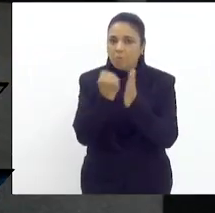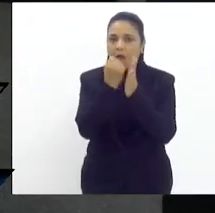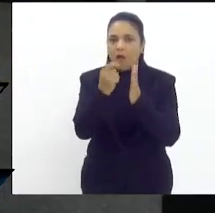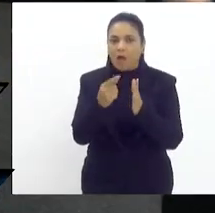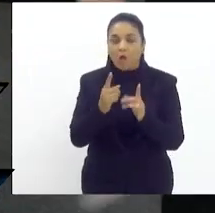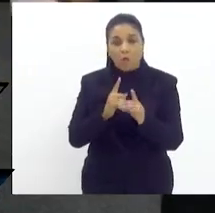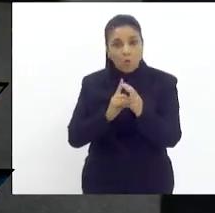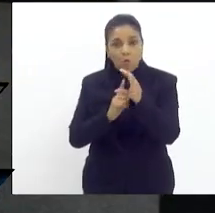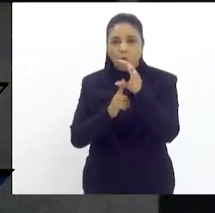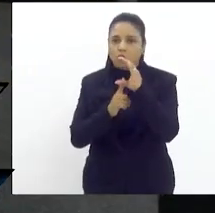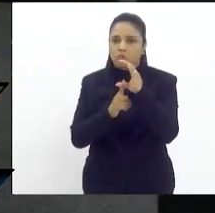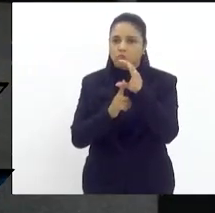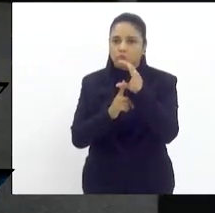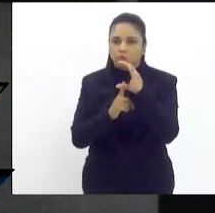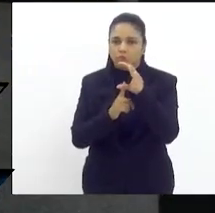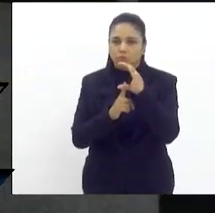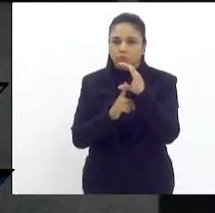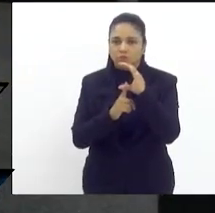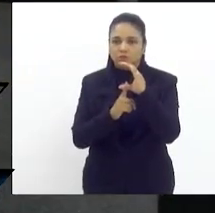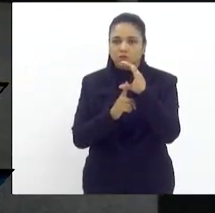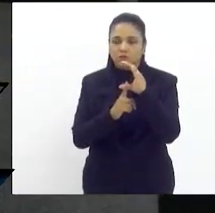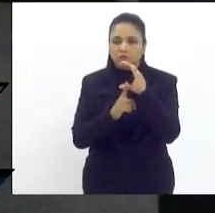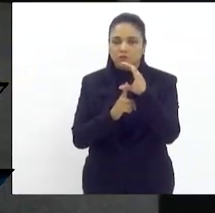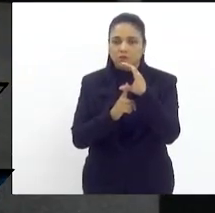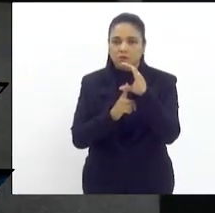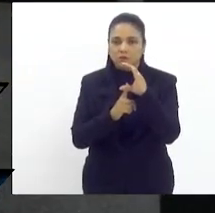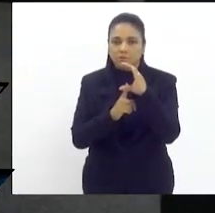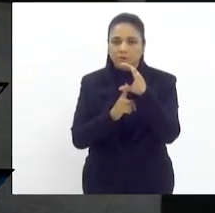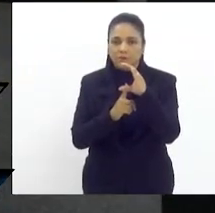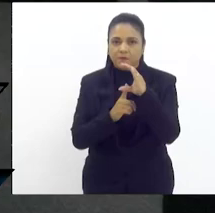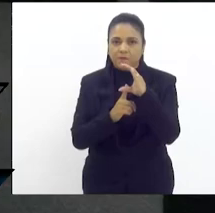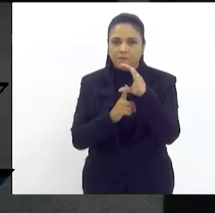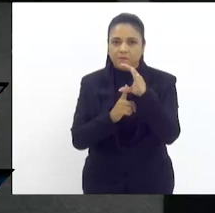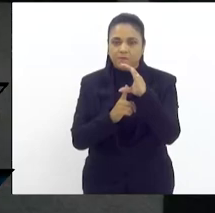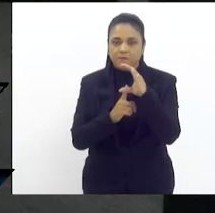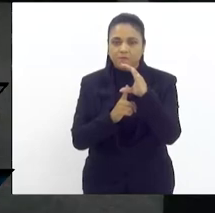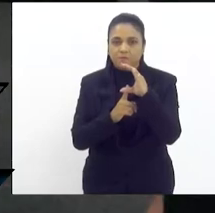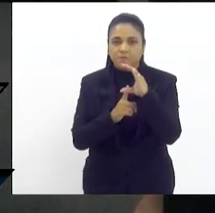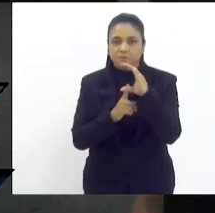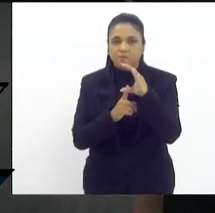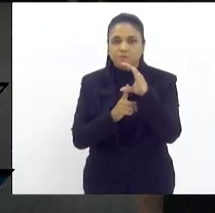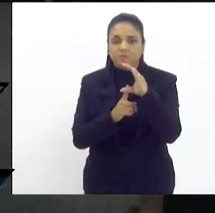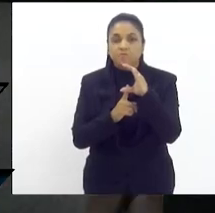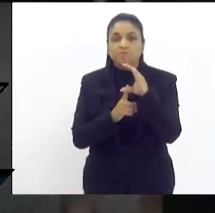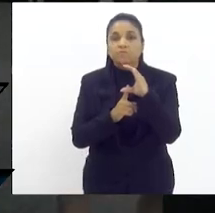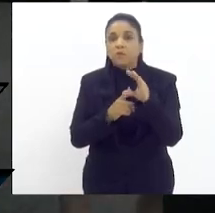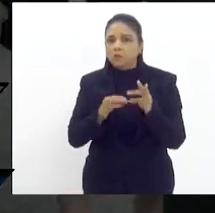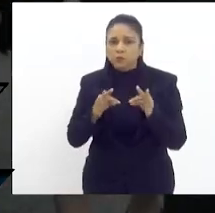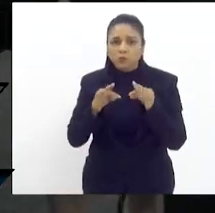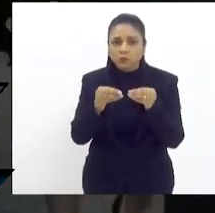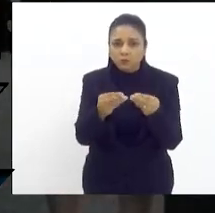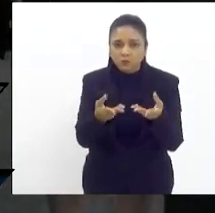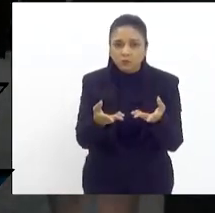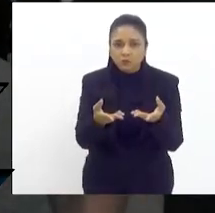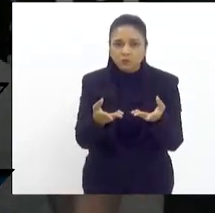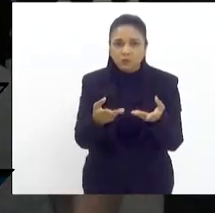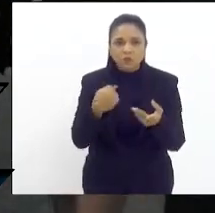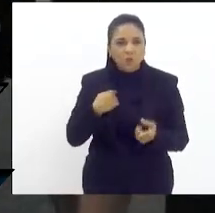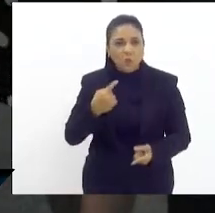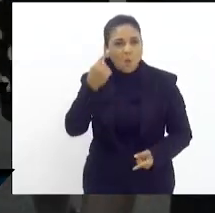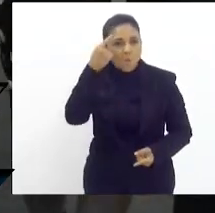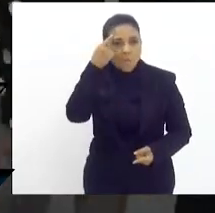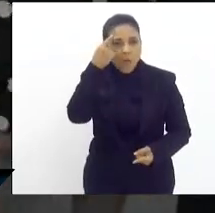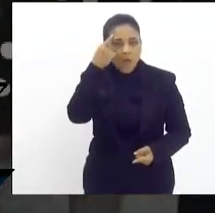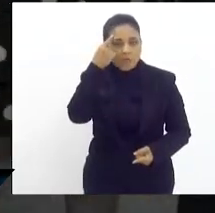comunista é exatamente para estigmatizar todos que não pensam